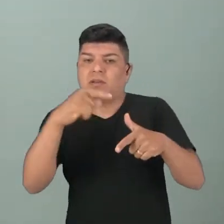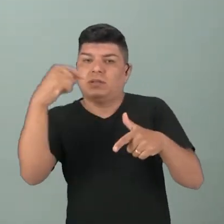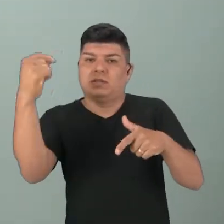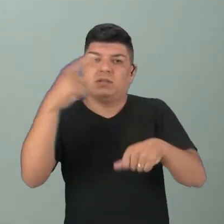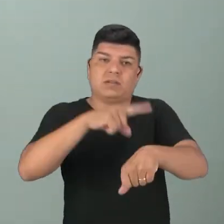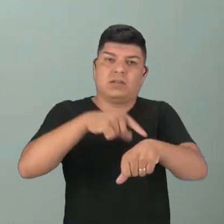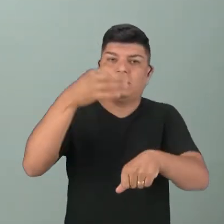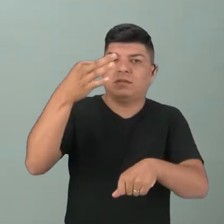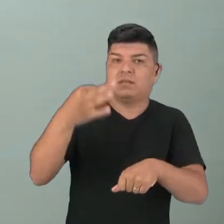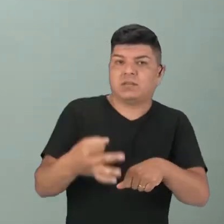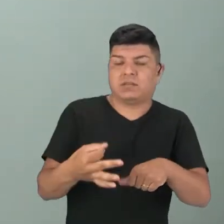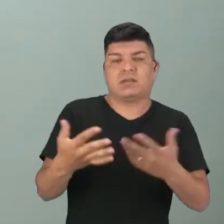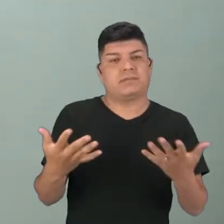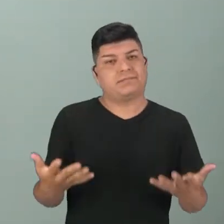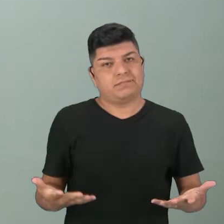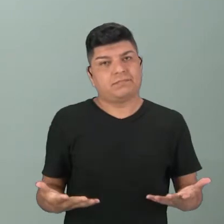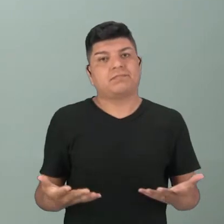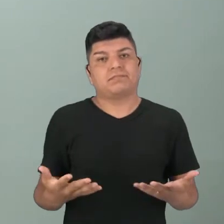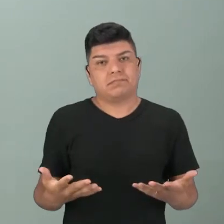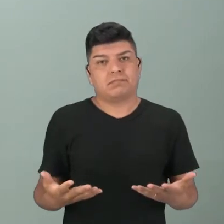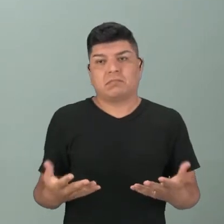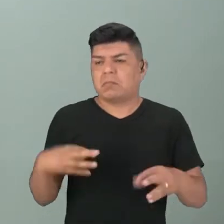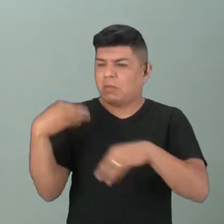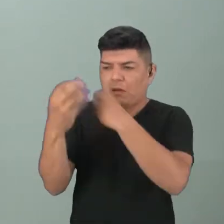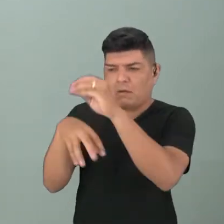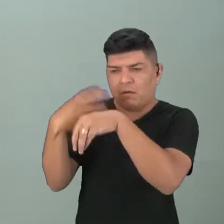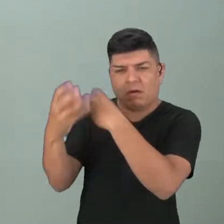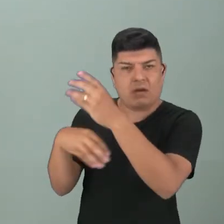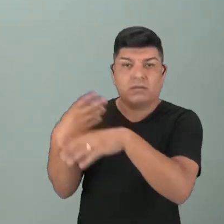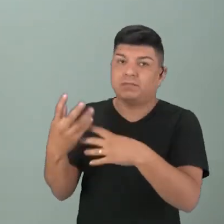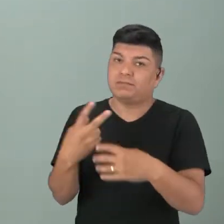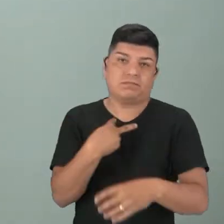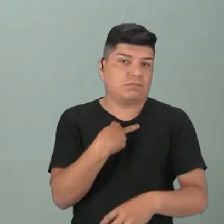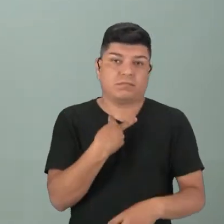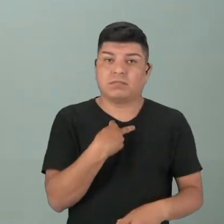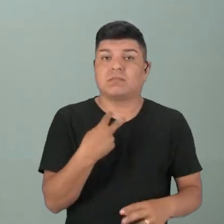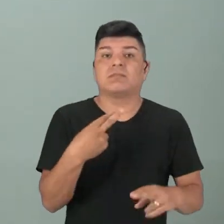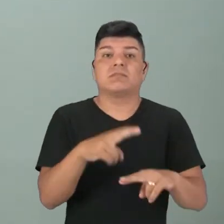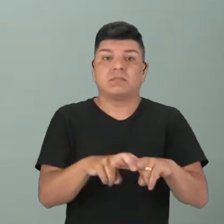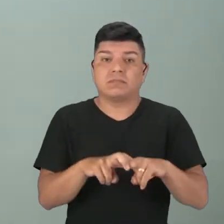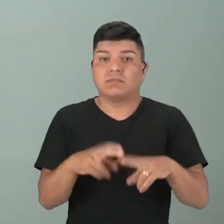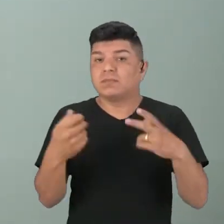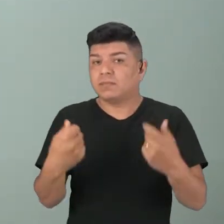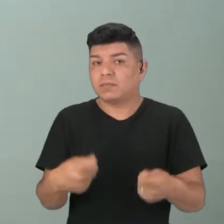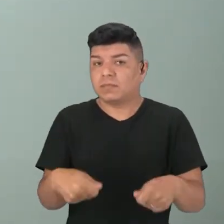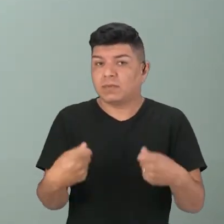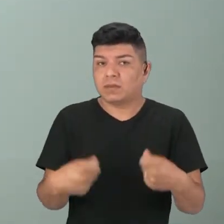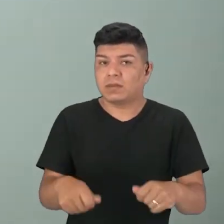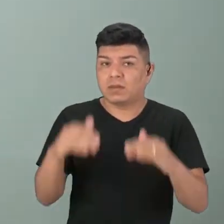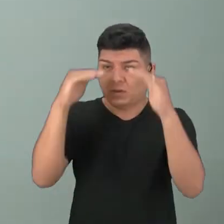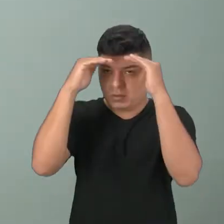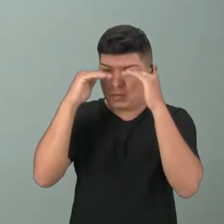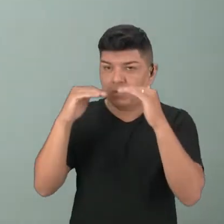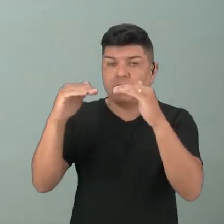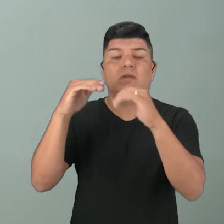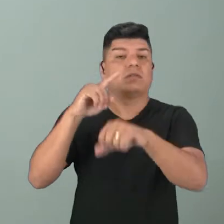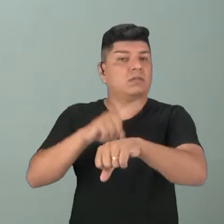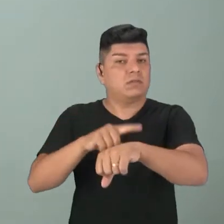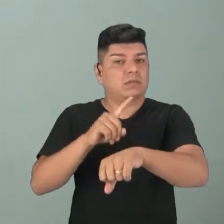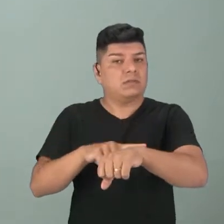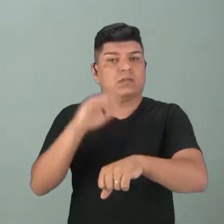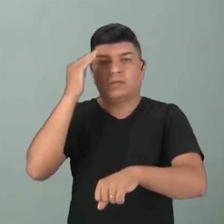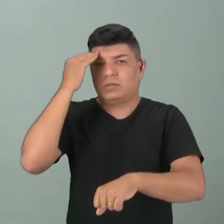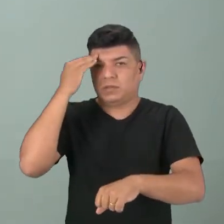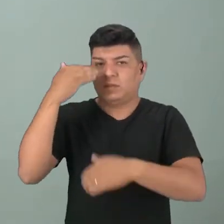fazer determinada atividade. Seria uma desorganização total. Então eu preciso, né, obedecer esse tempo e também compreender